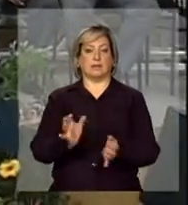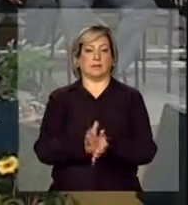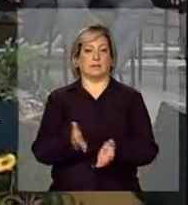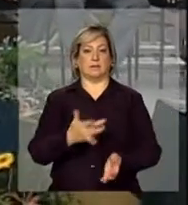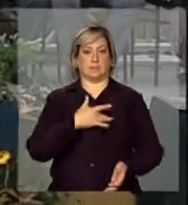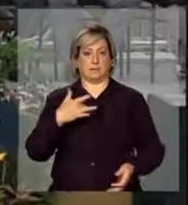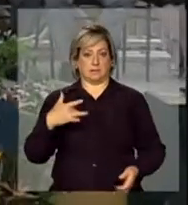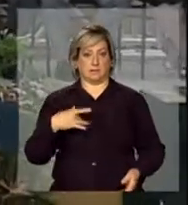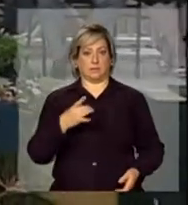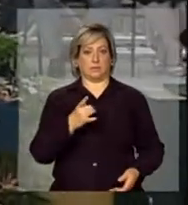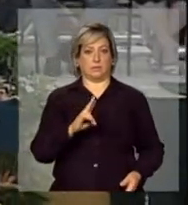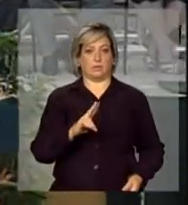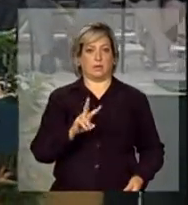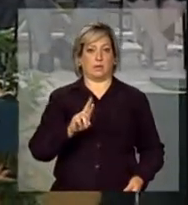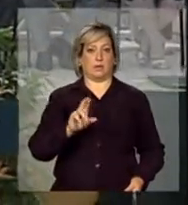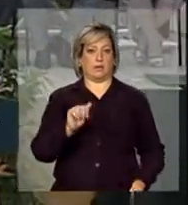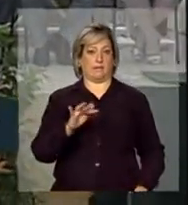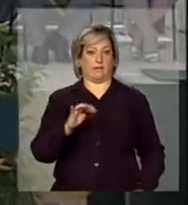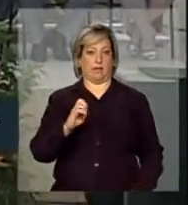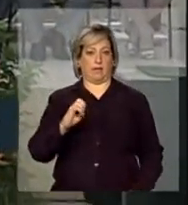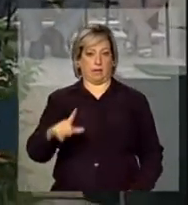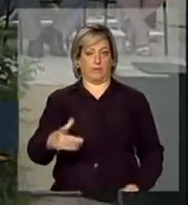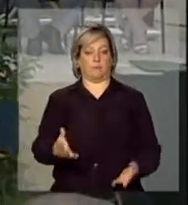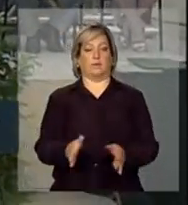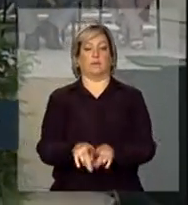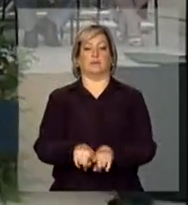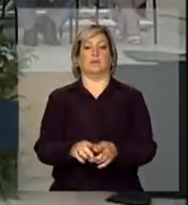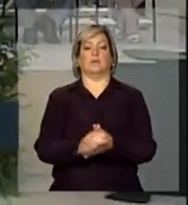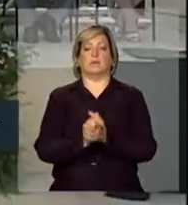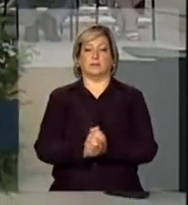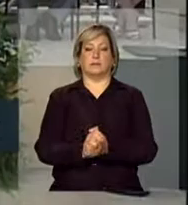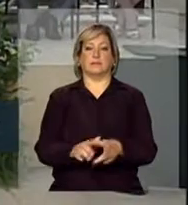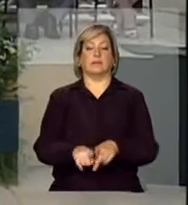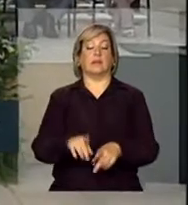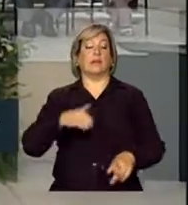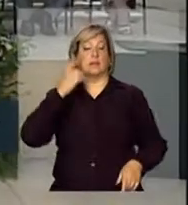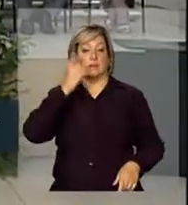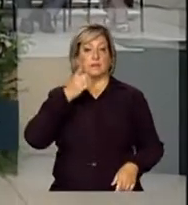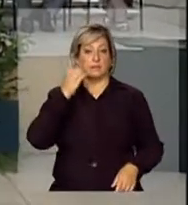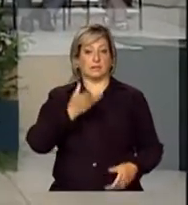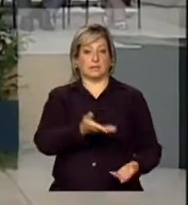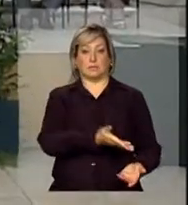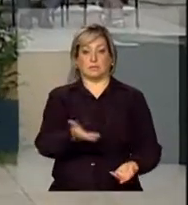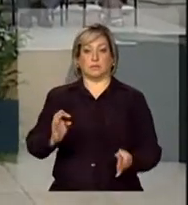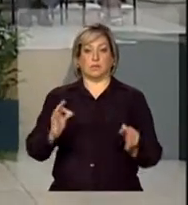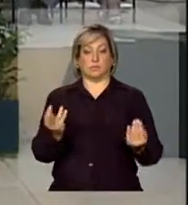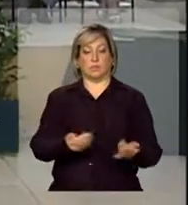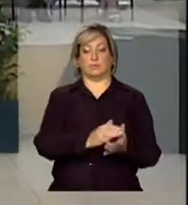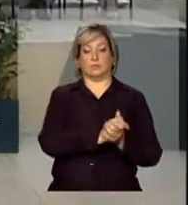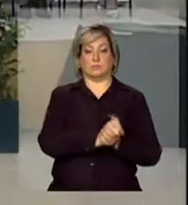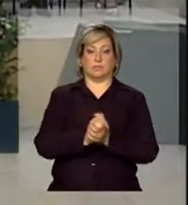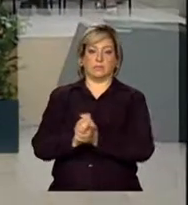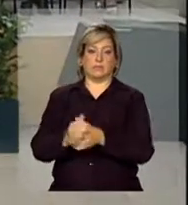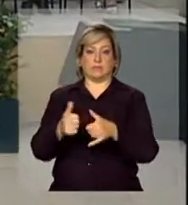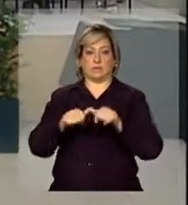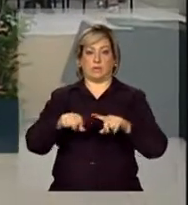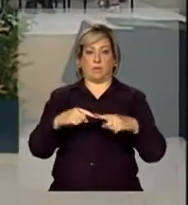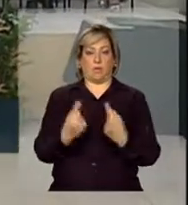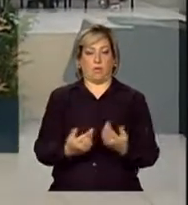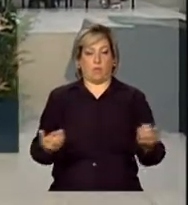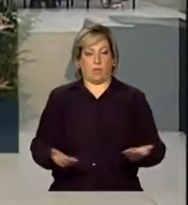Dr Raphael Aguiar o nosso deputados Cristiano Araújo Israel Batista